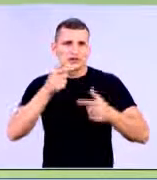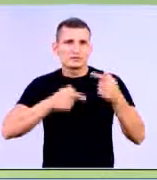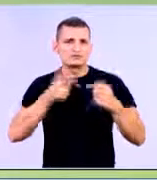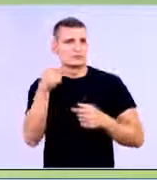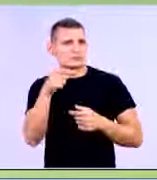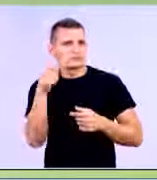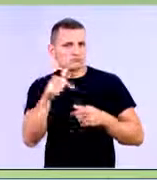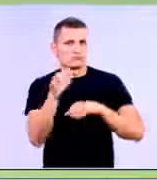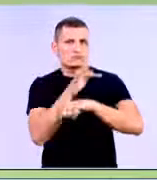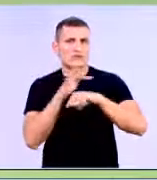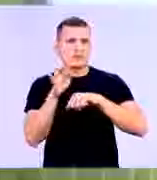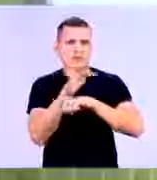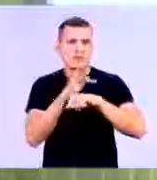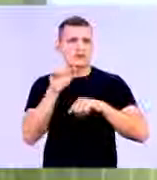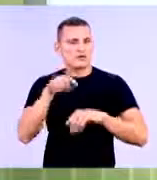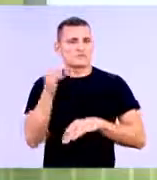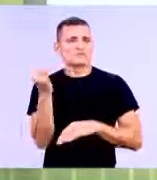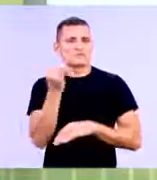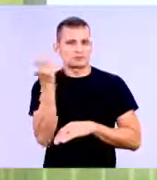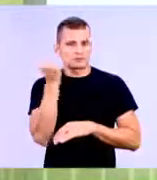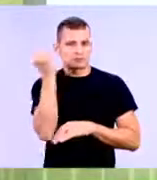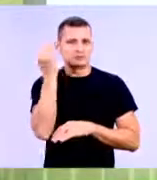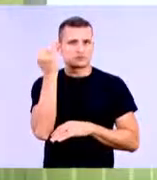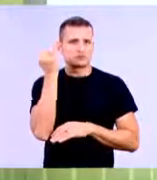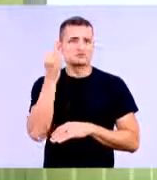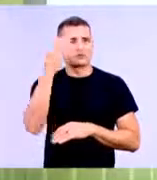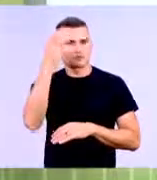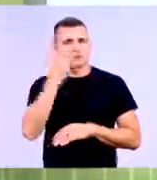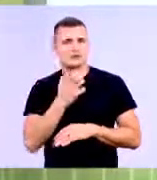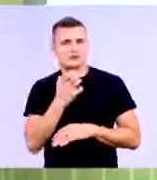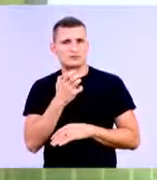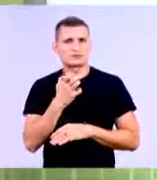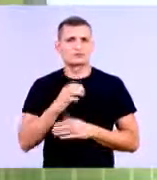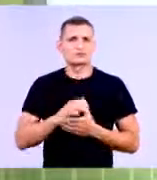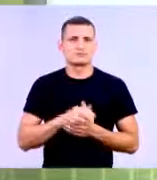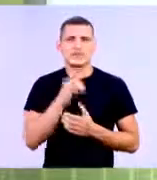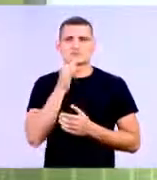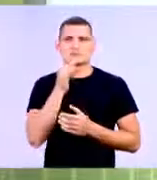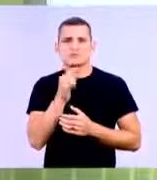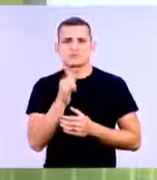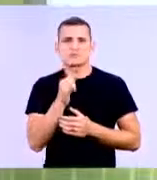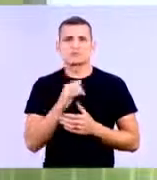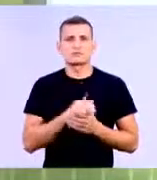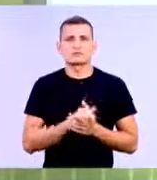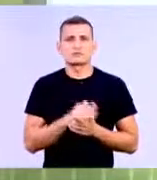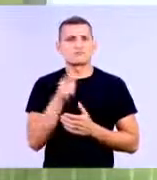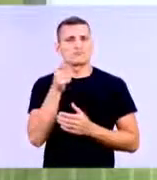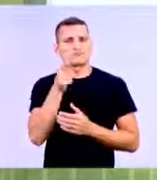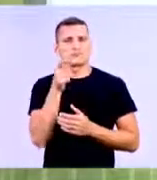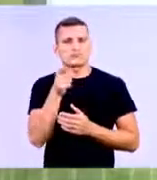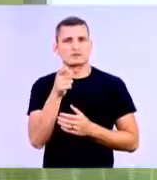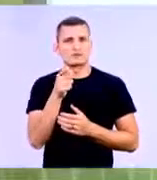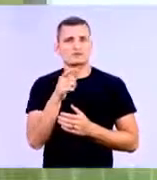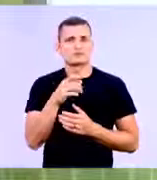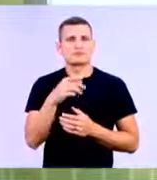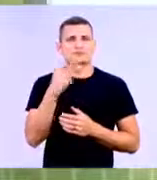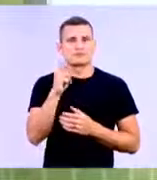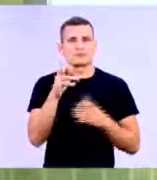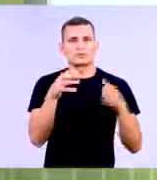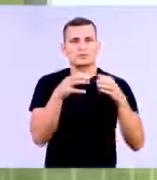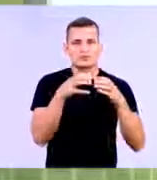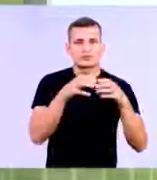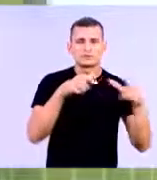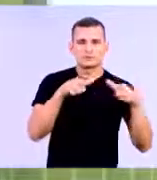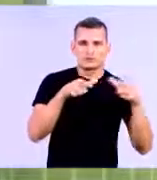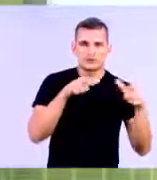formalizada. Isso é importante e é sério. Não adianta você simplesmente levar o teu grupo de trabalho